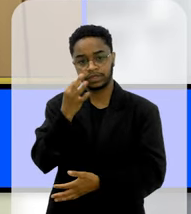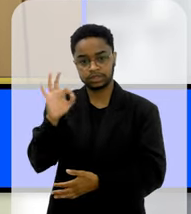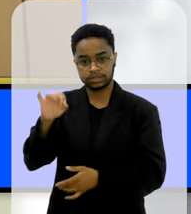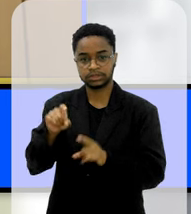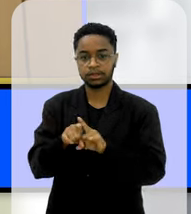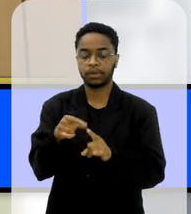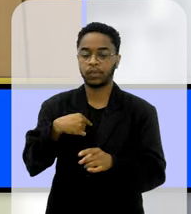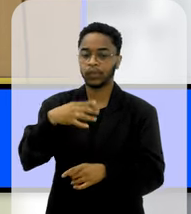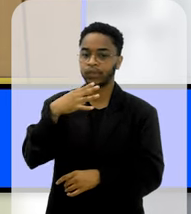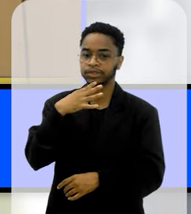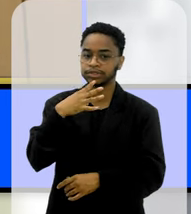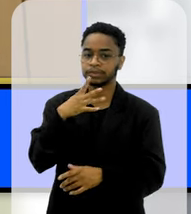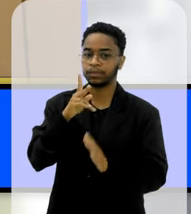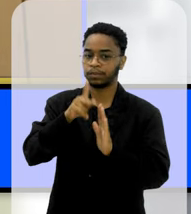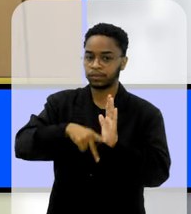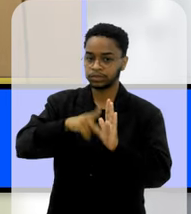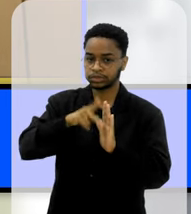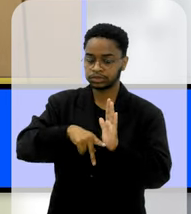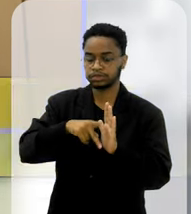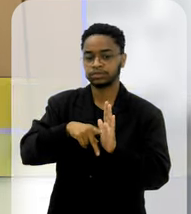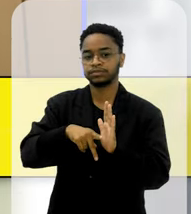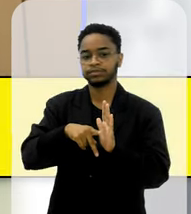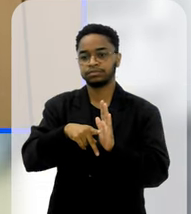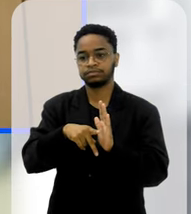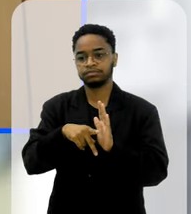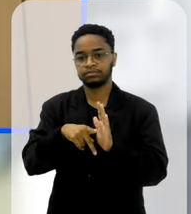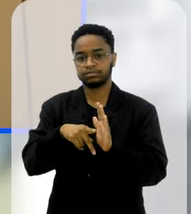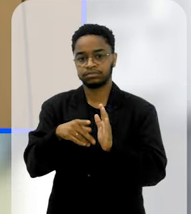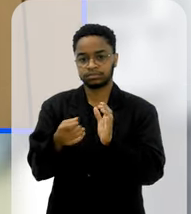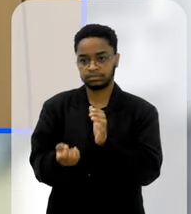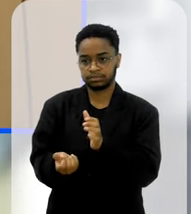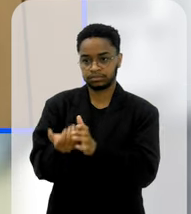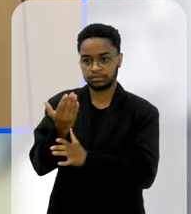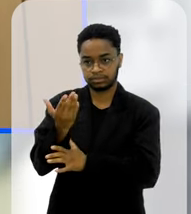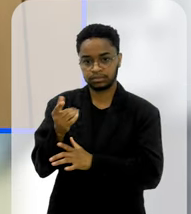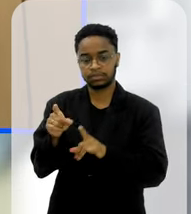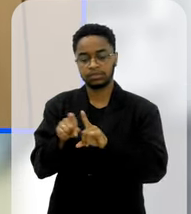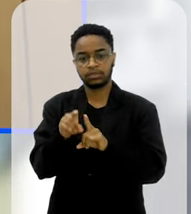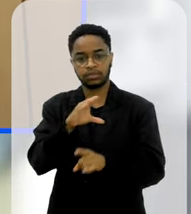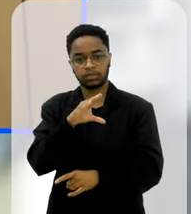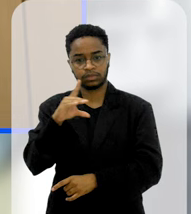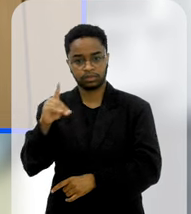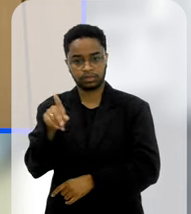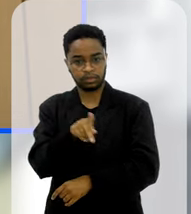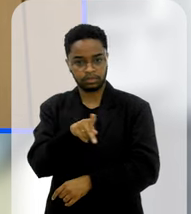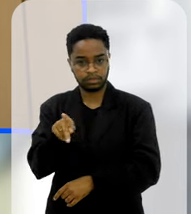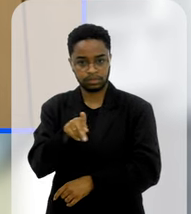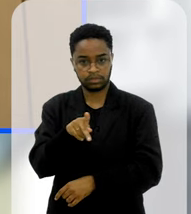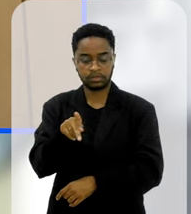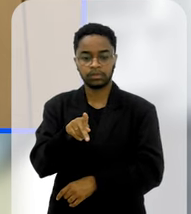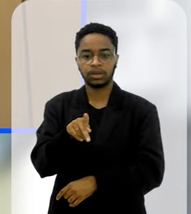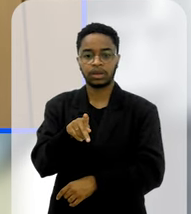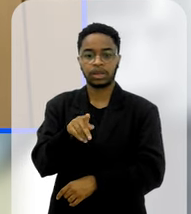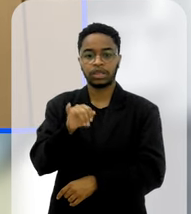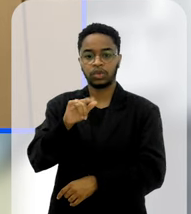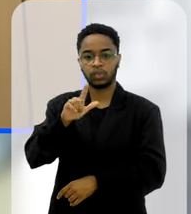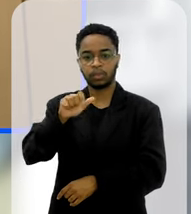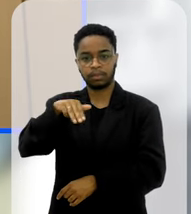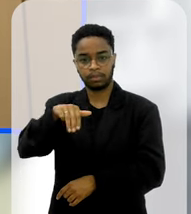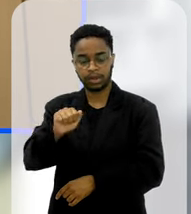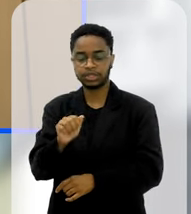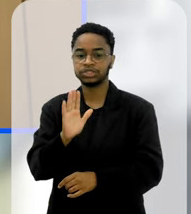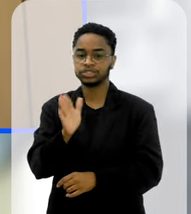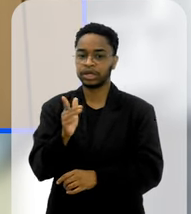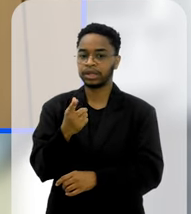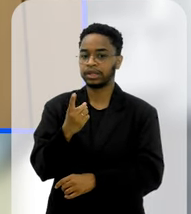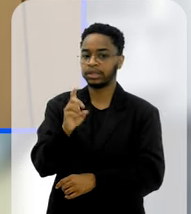estudo francês, e fui conhecendo o projeto, que foi idealizado e é coordenado pela professora